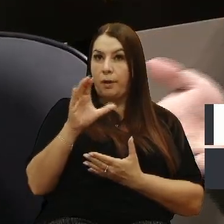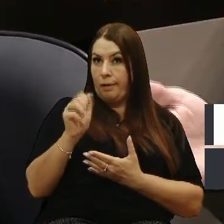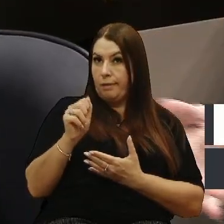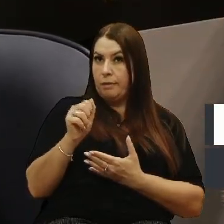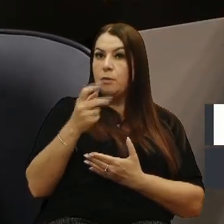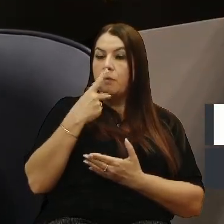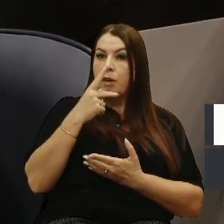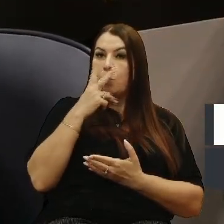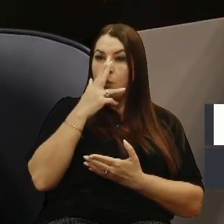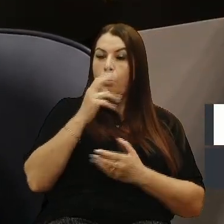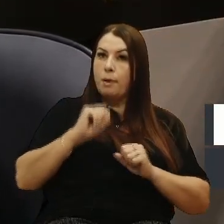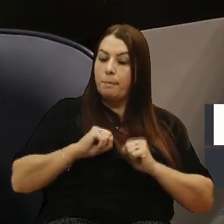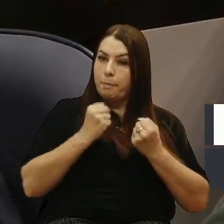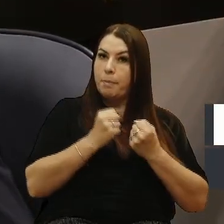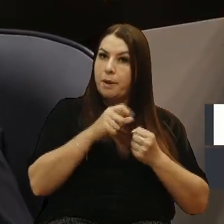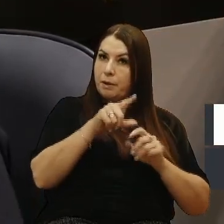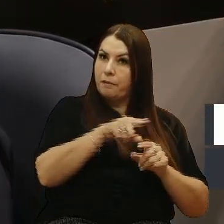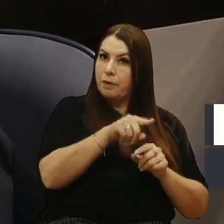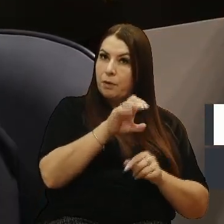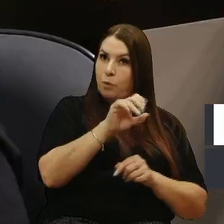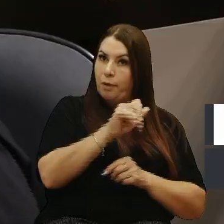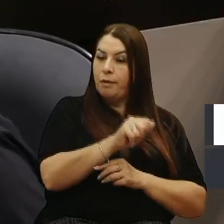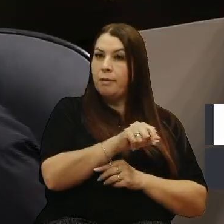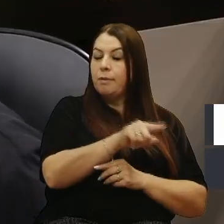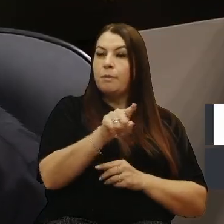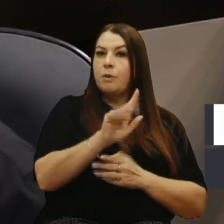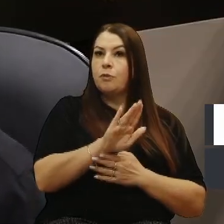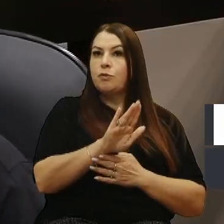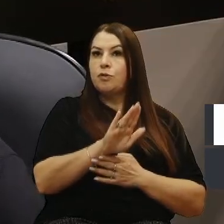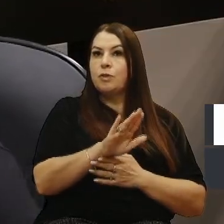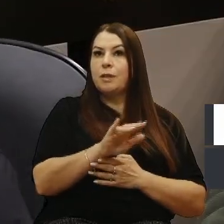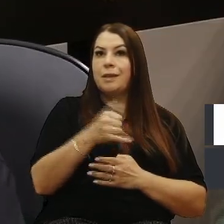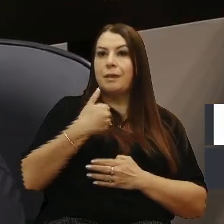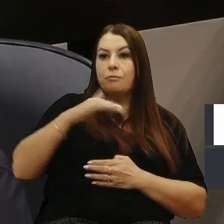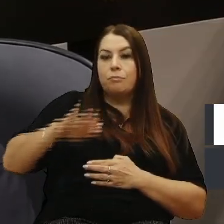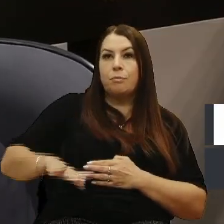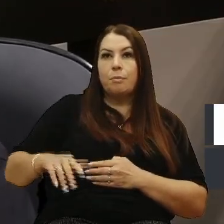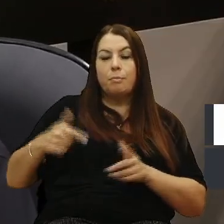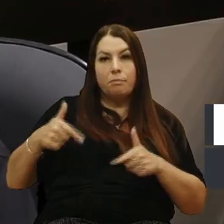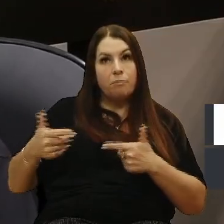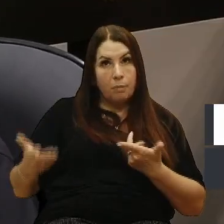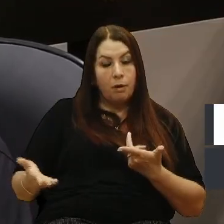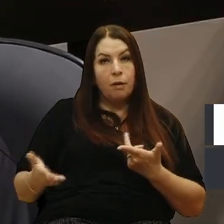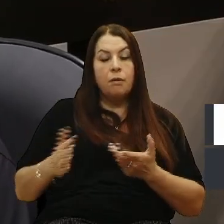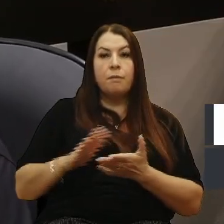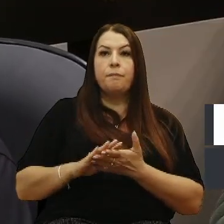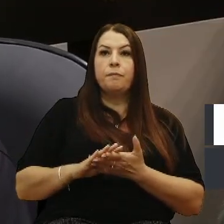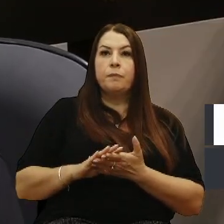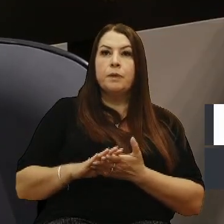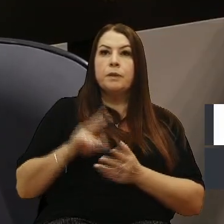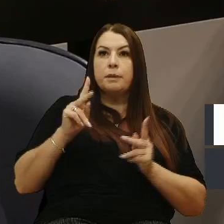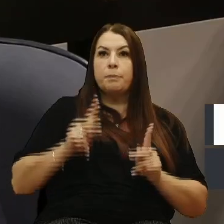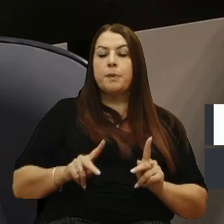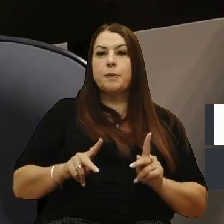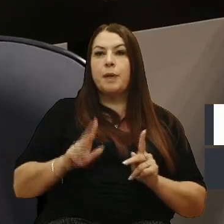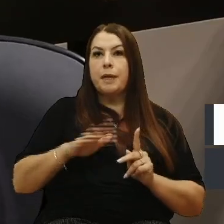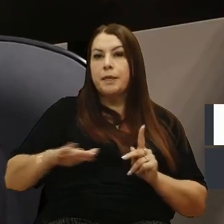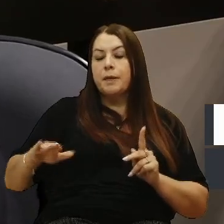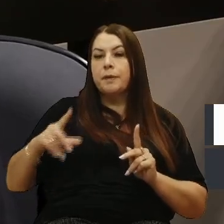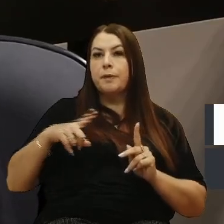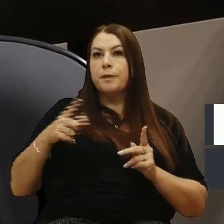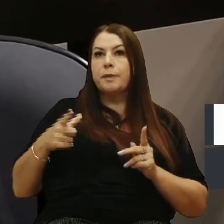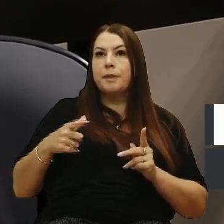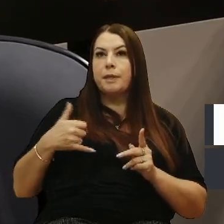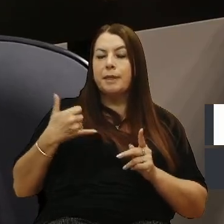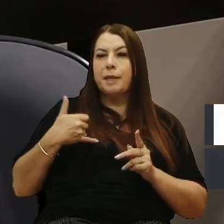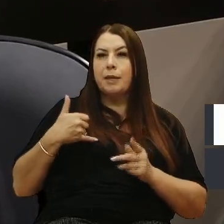mesmo empenho de quem defende o ECA para não deixar um menor ali trabalhar, né? Que se a criança tem uma